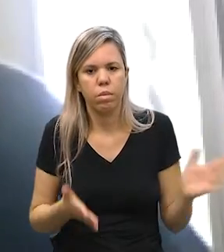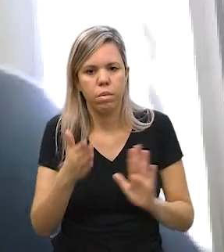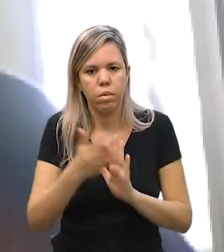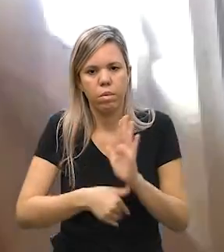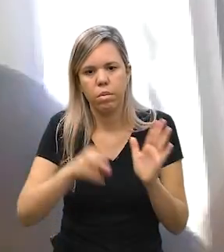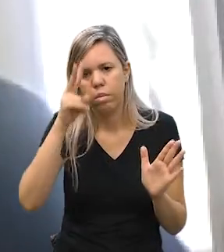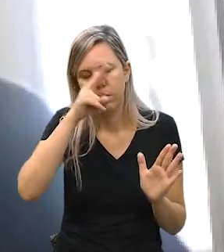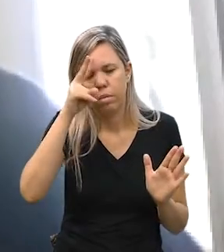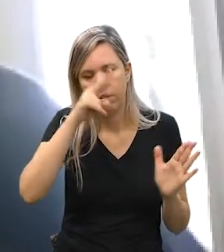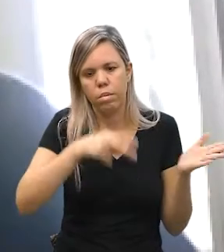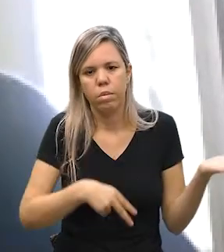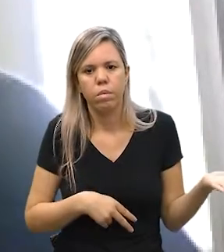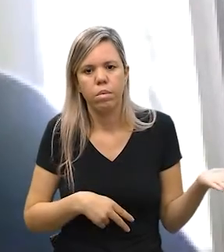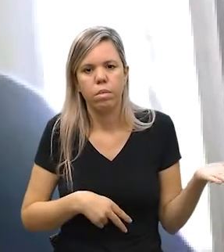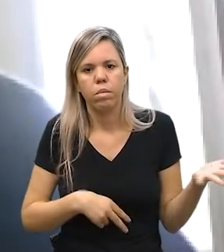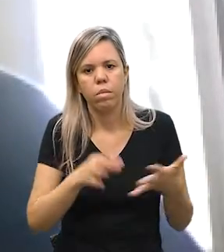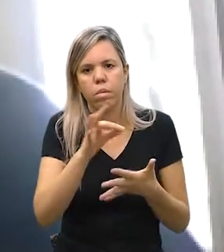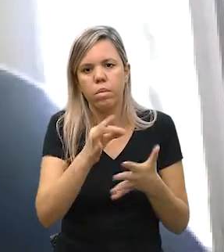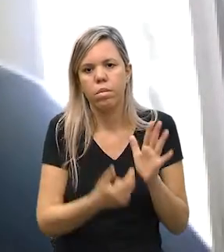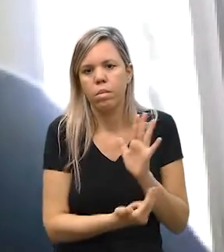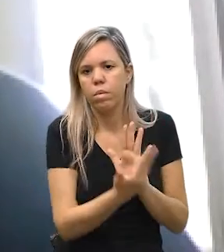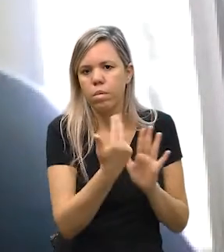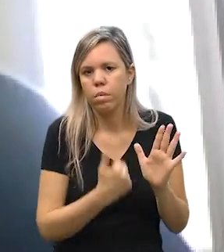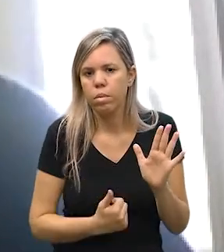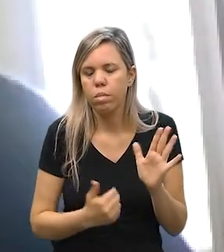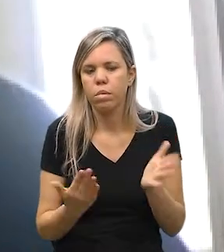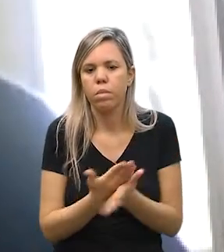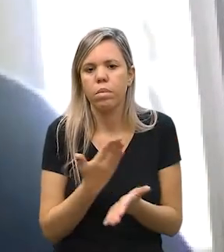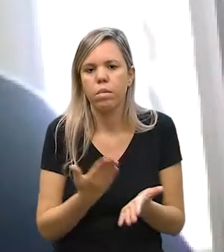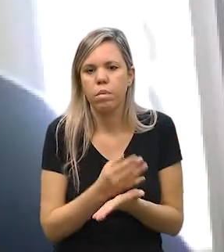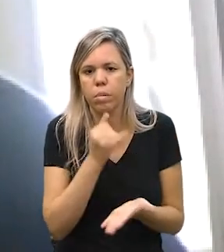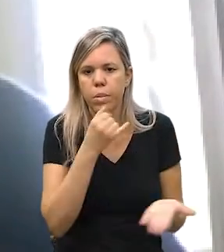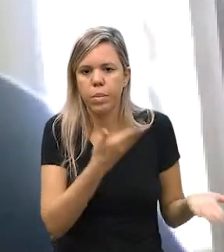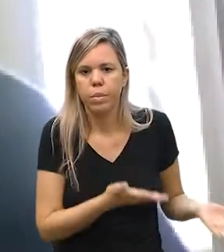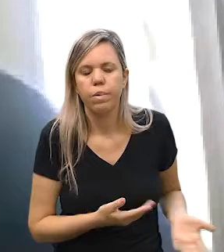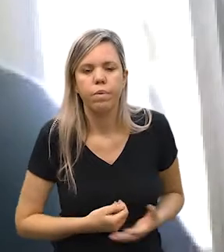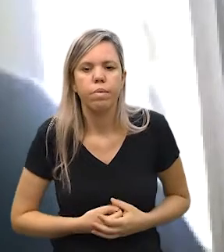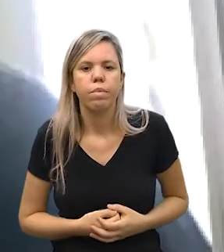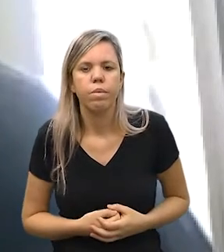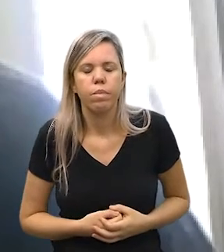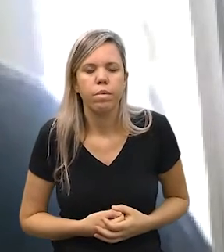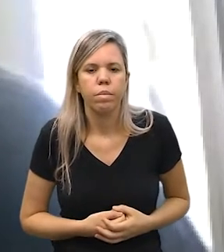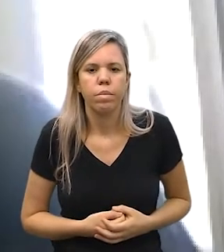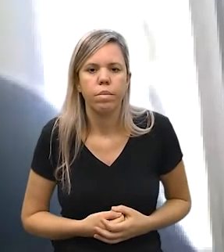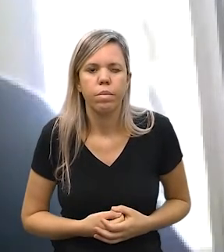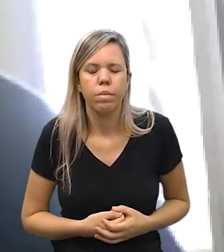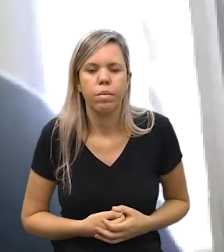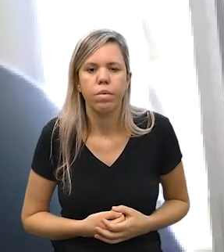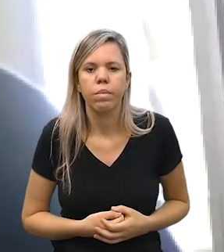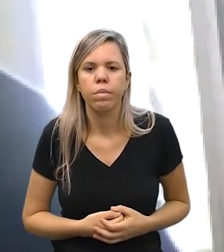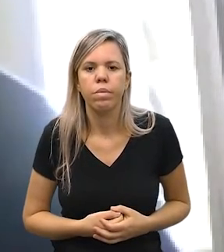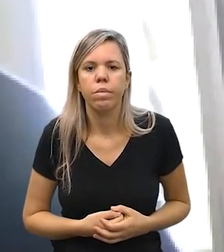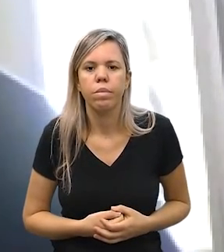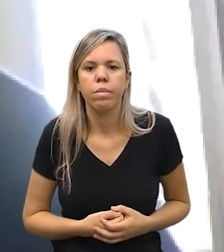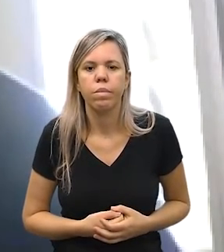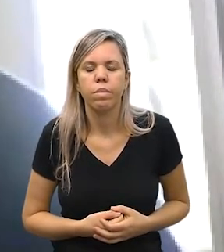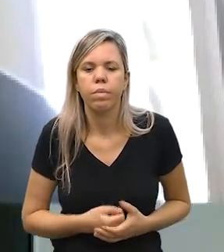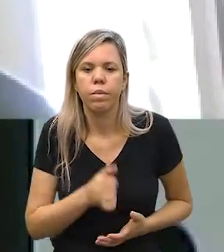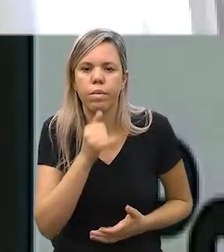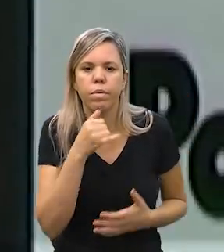lembra muito os ícones gráficos daquele álbum, né, da banda The Clash,